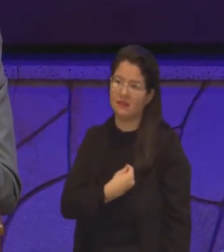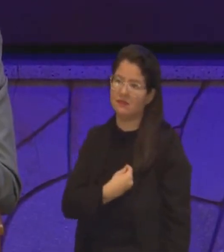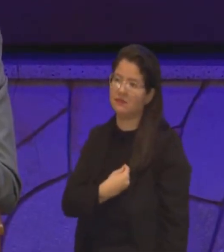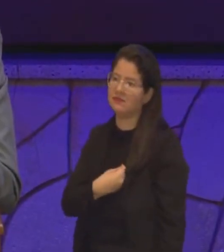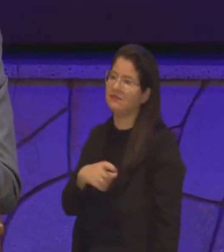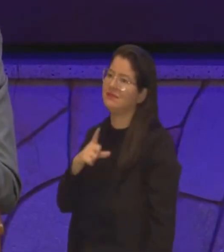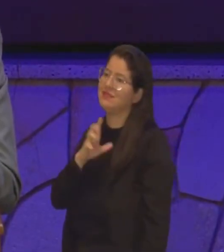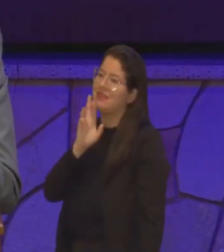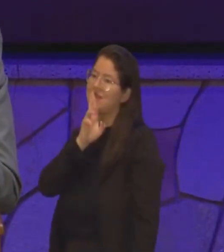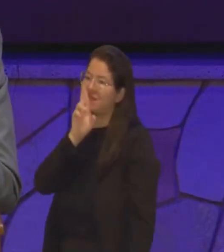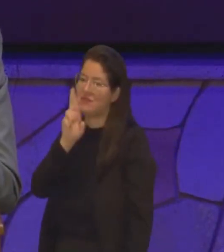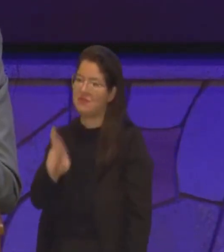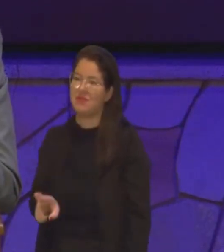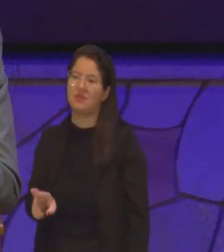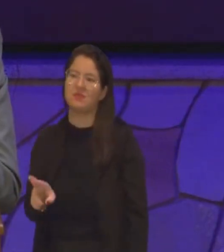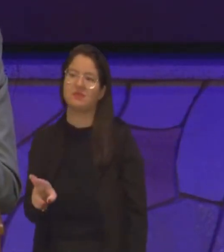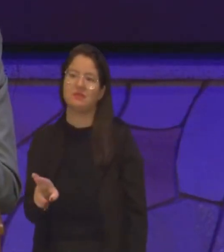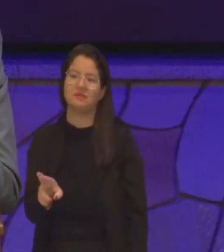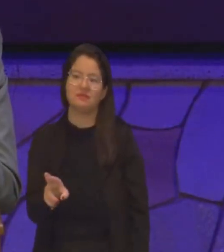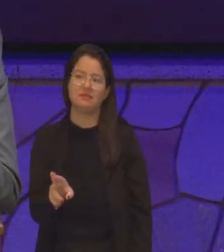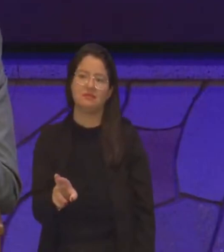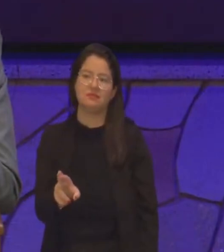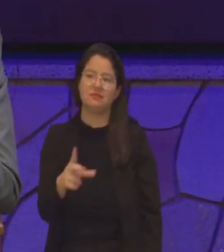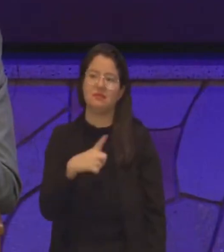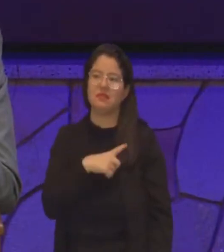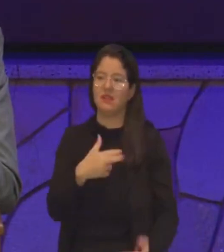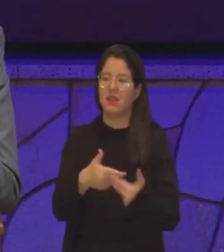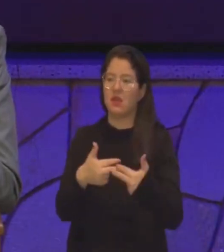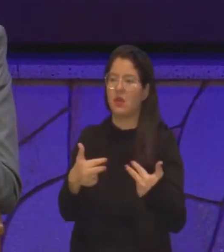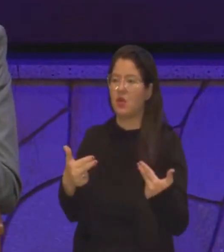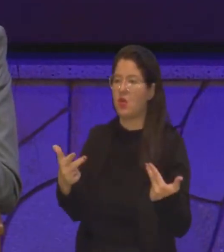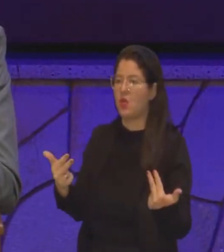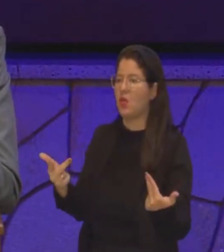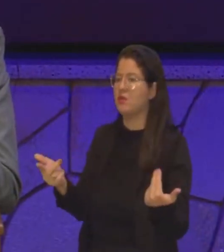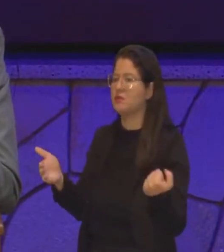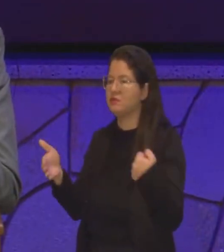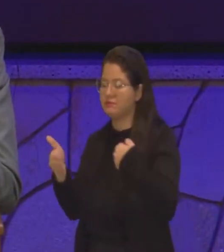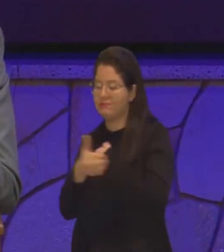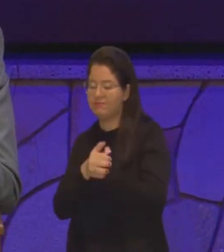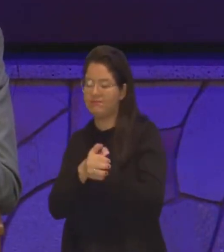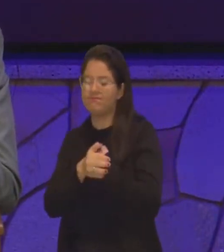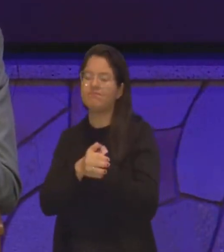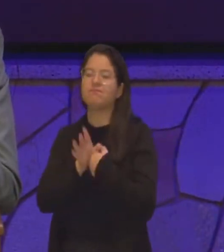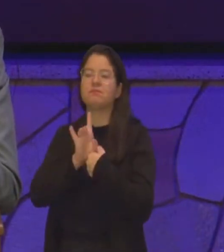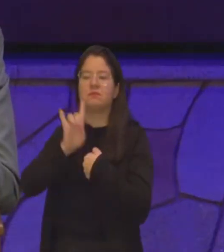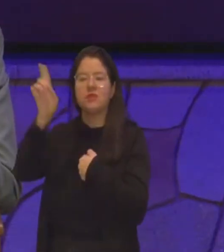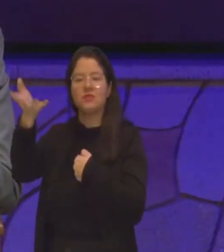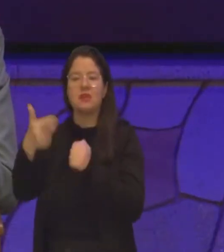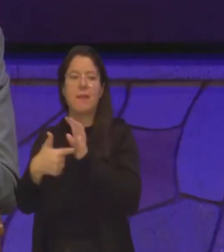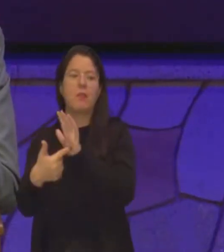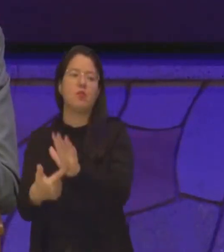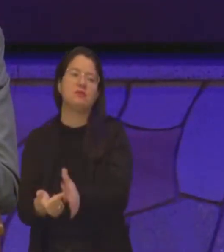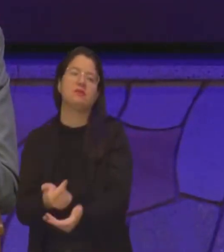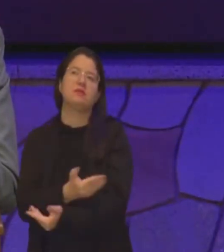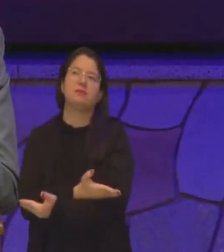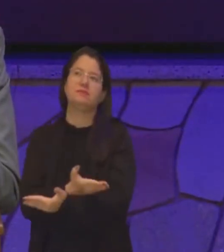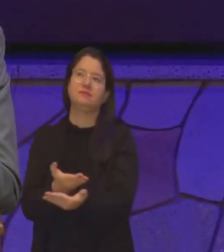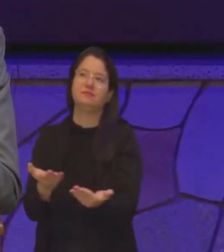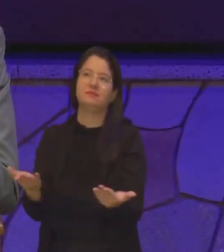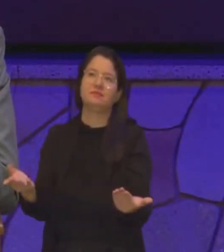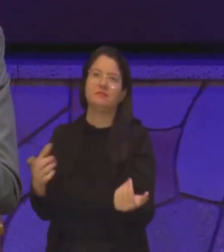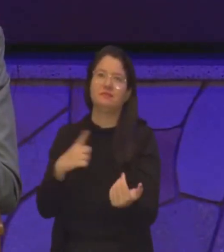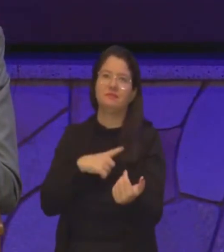há respostas, há coisas encobertas e ocultas que Ele deseja te revelar.